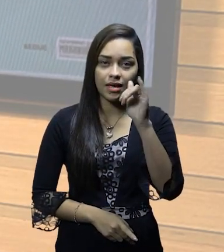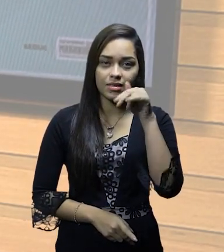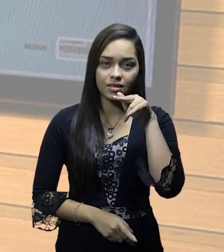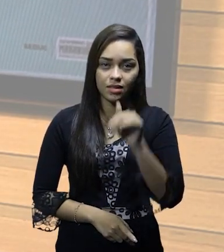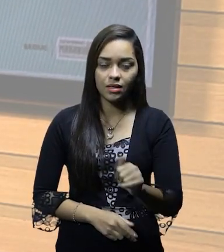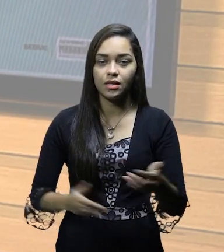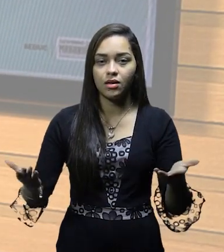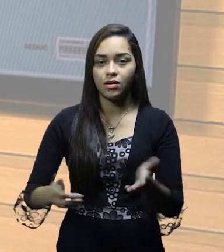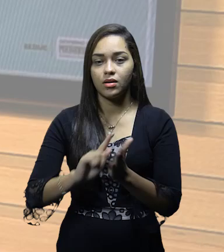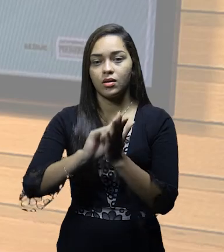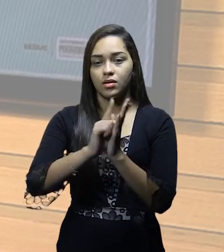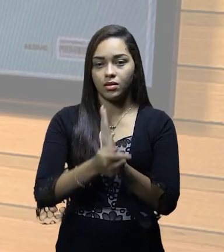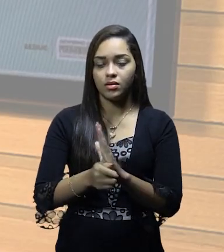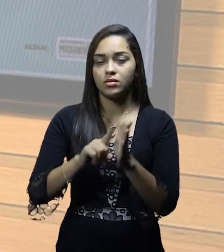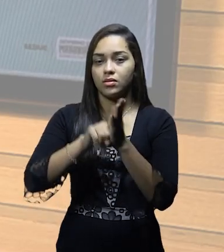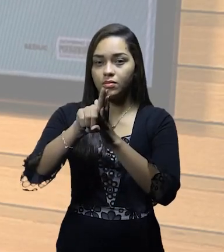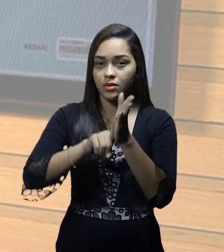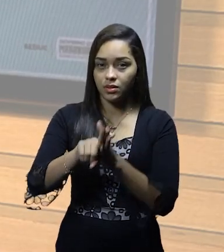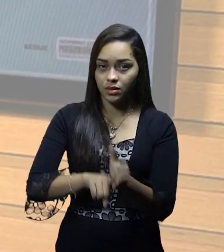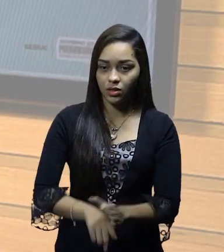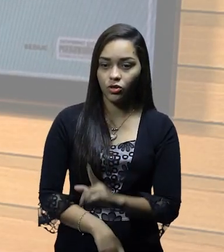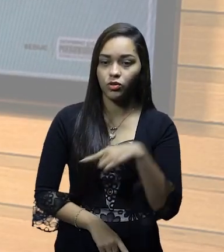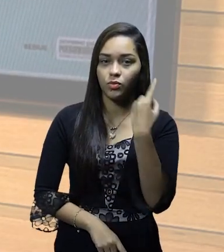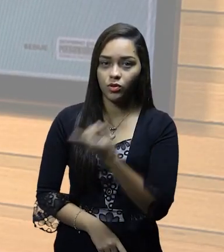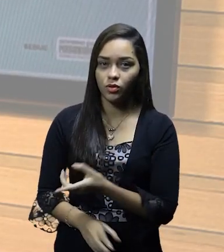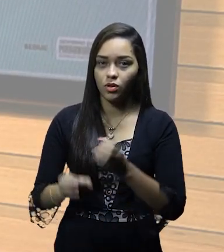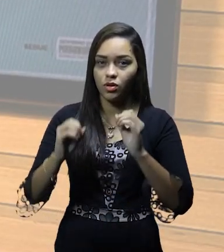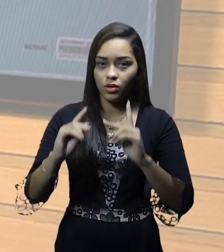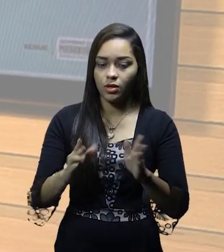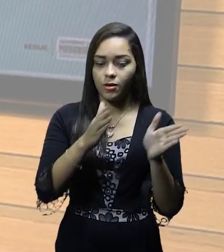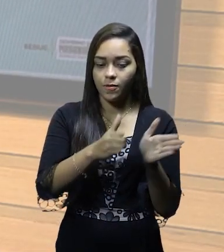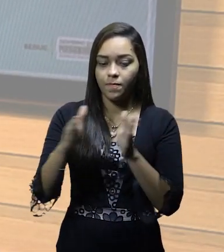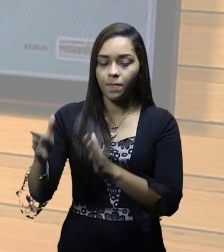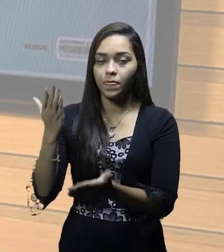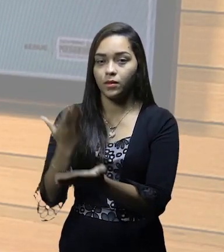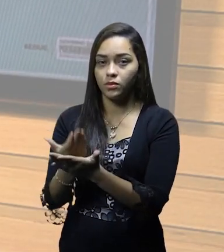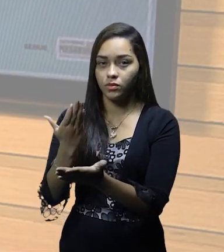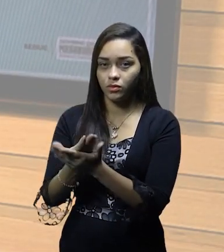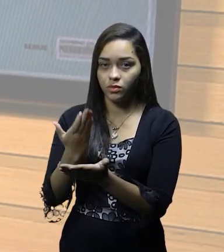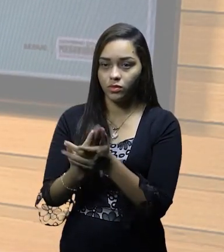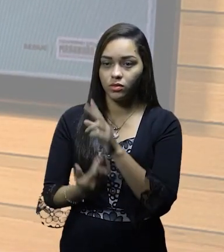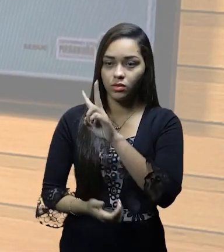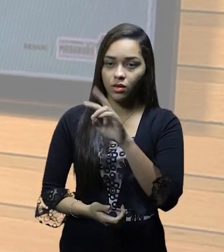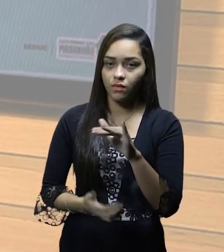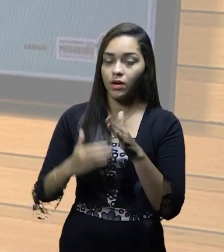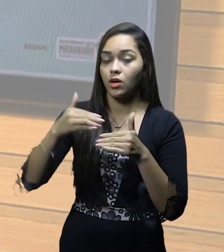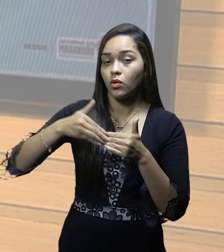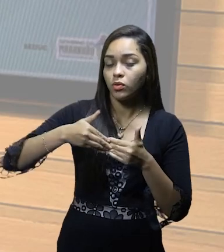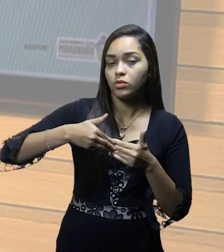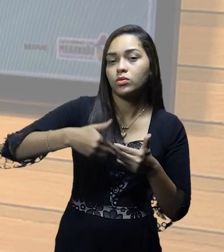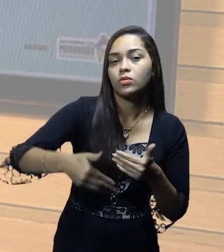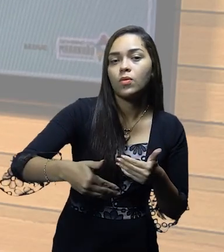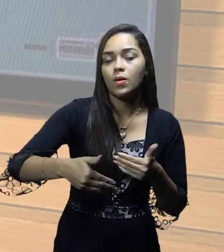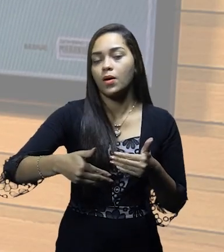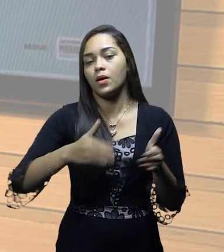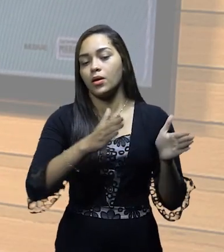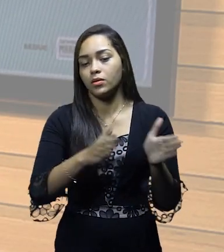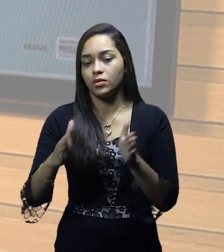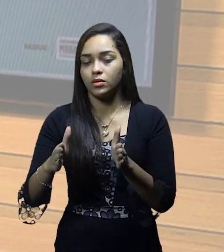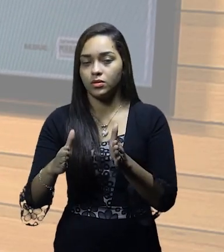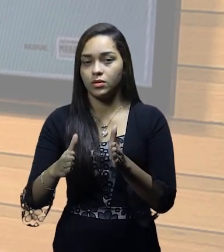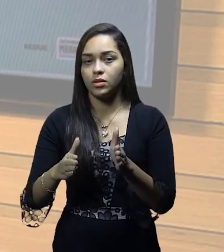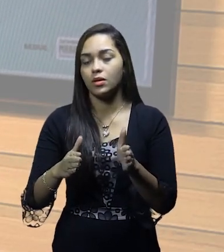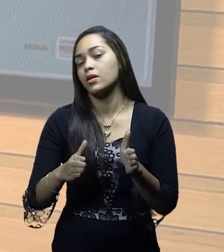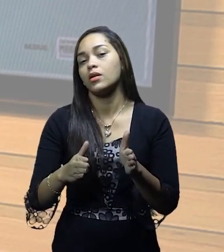musicais, elas passam a ser recitadas no palácio e recebem o nome de poesia palaciana, tá bom? Então, esses gêneros aqui serão explorados